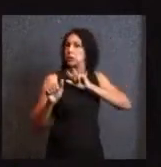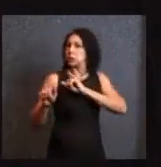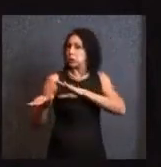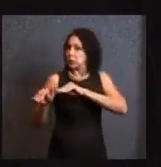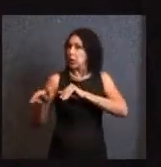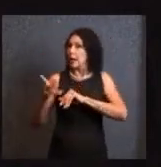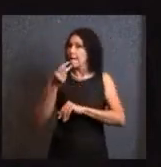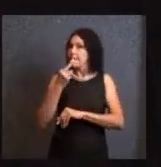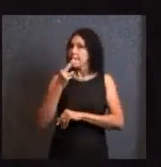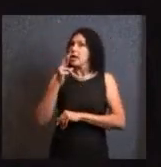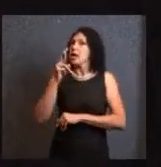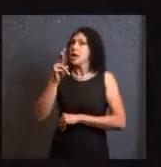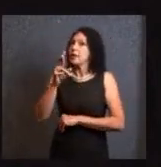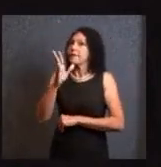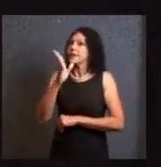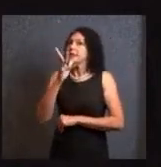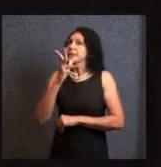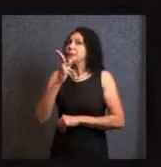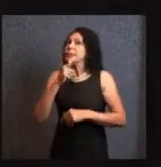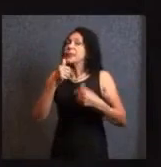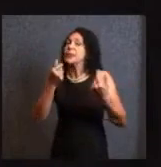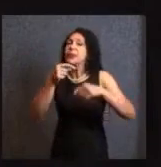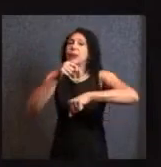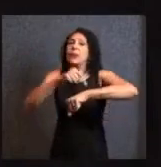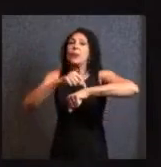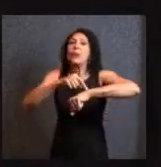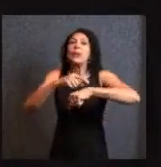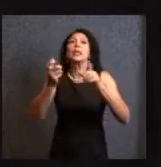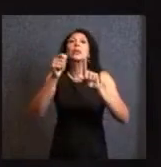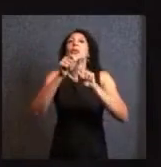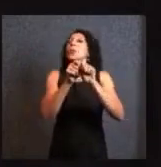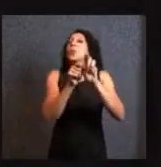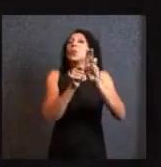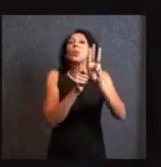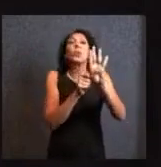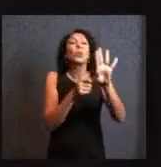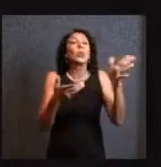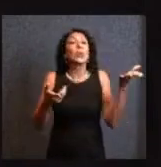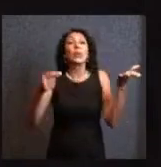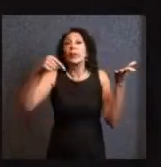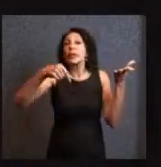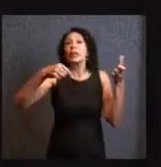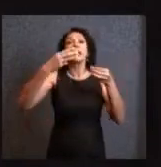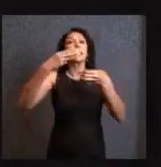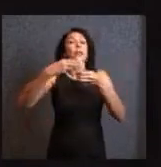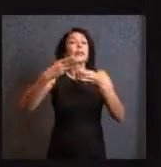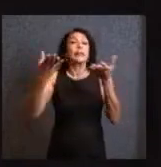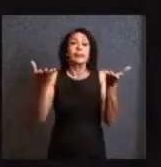né, o tempo que vai durar esse programa aqui na rede, né.